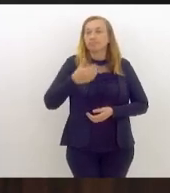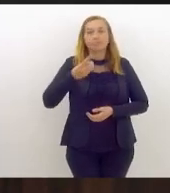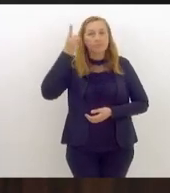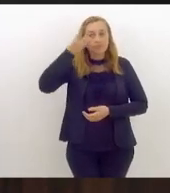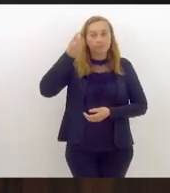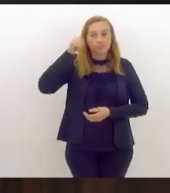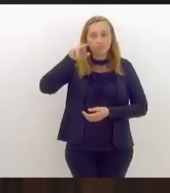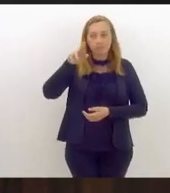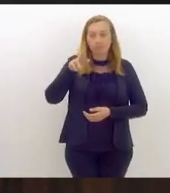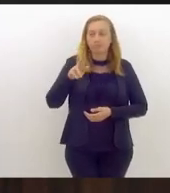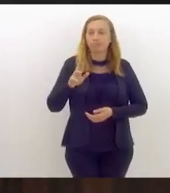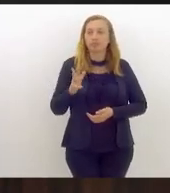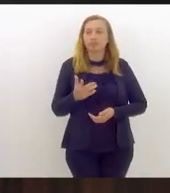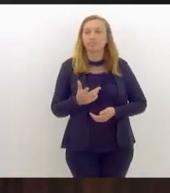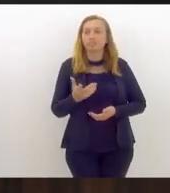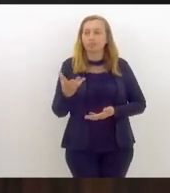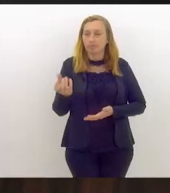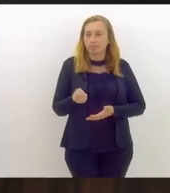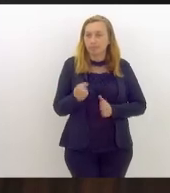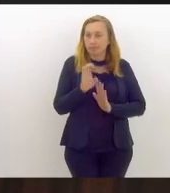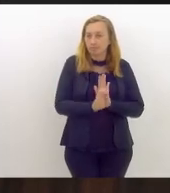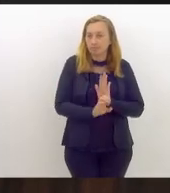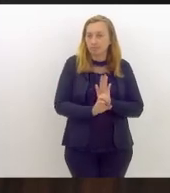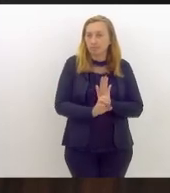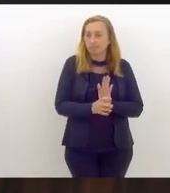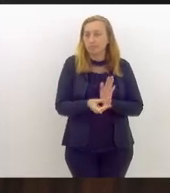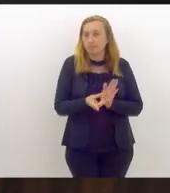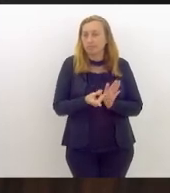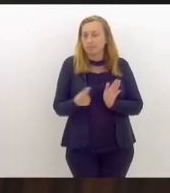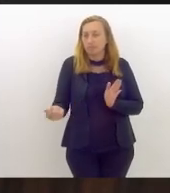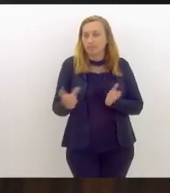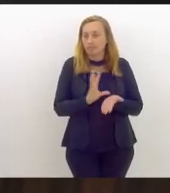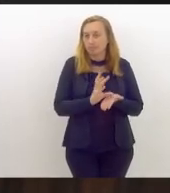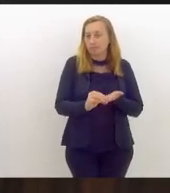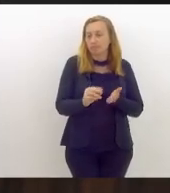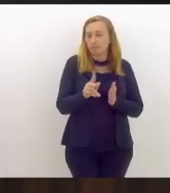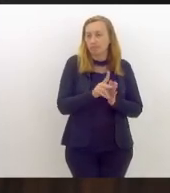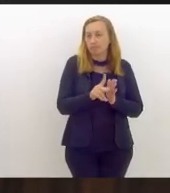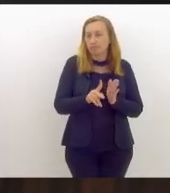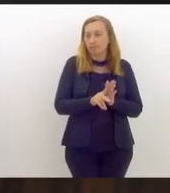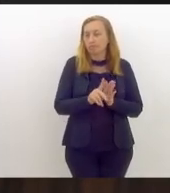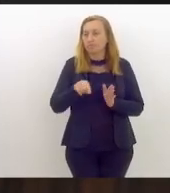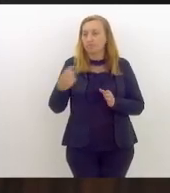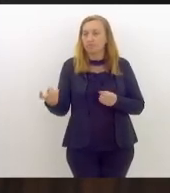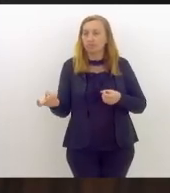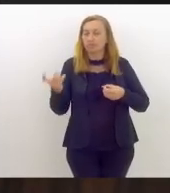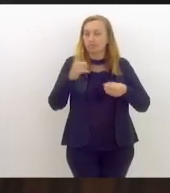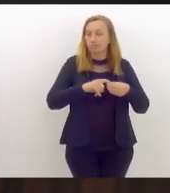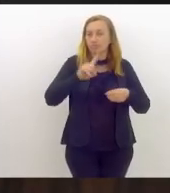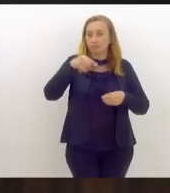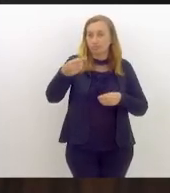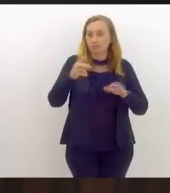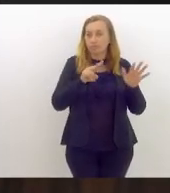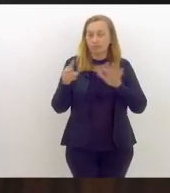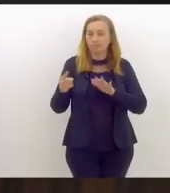Eliomar acatou a emenda. Então, o projeto vai sair de volta, ele volta na semana que vem.